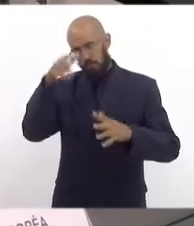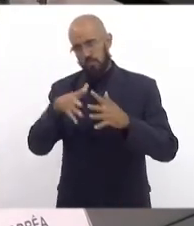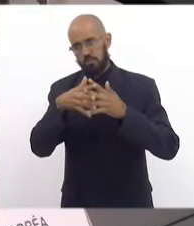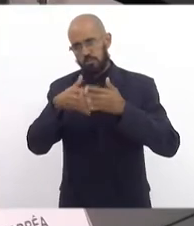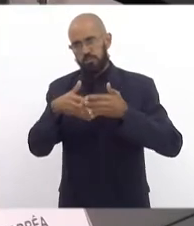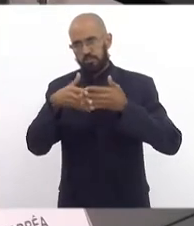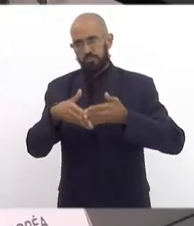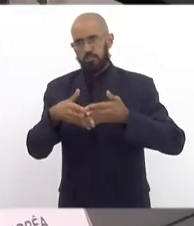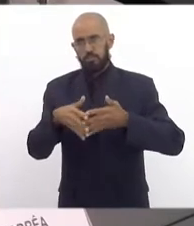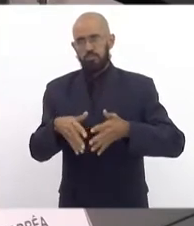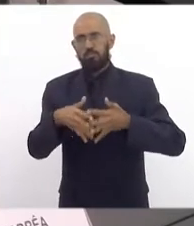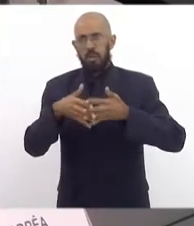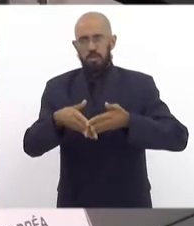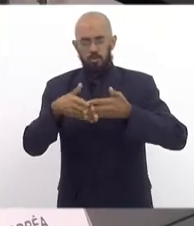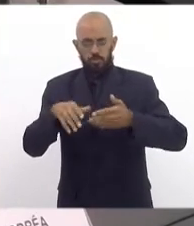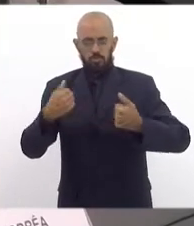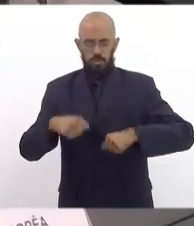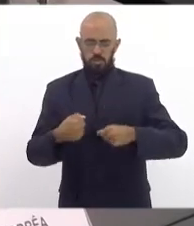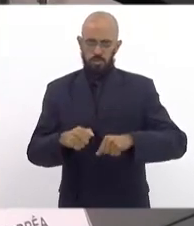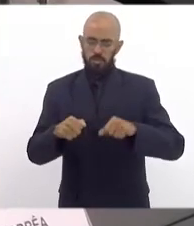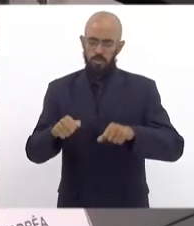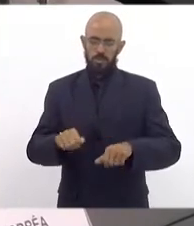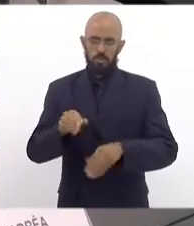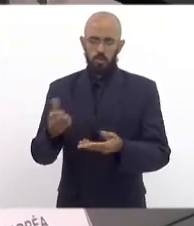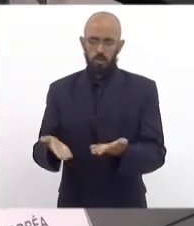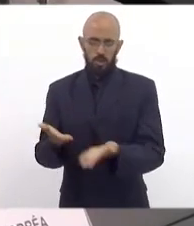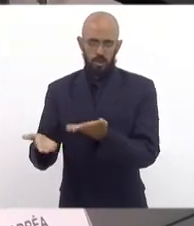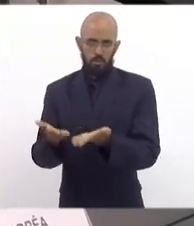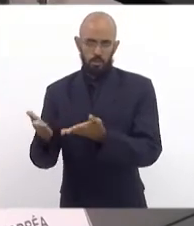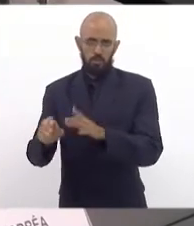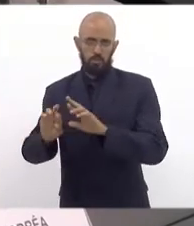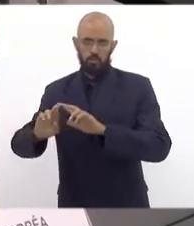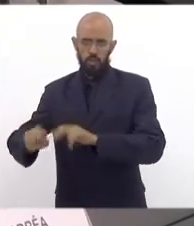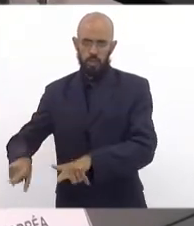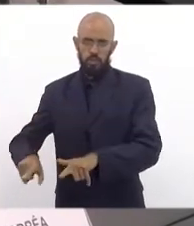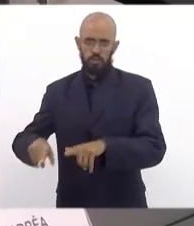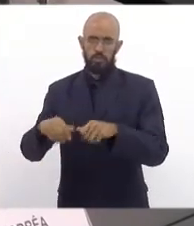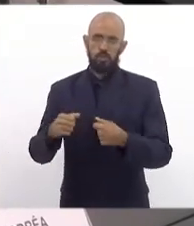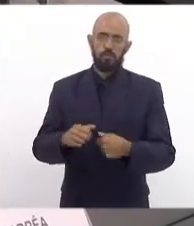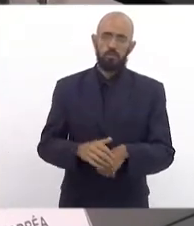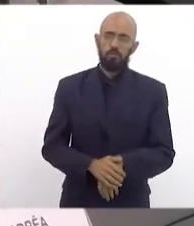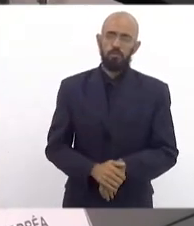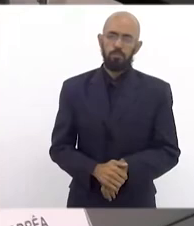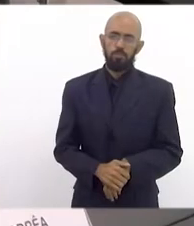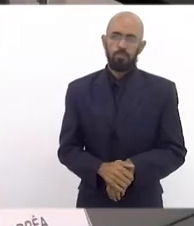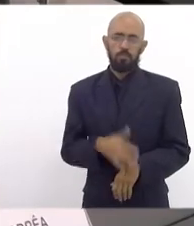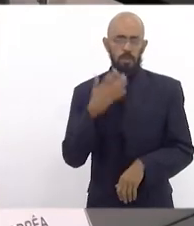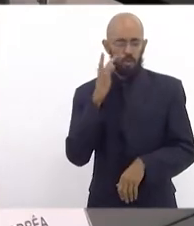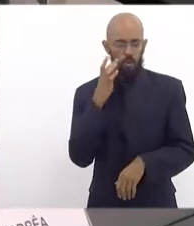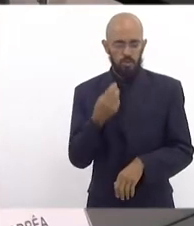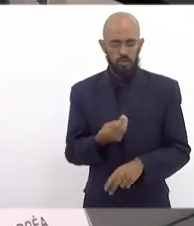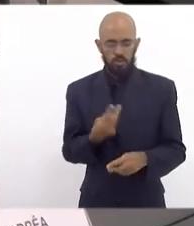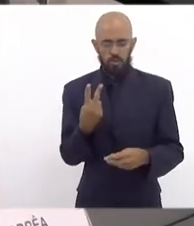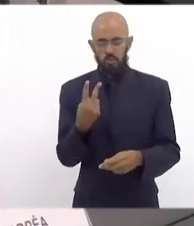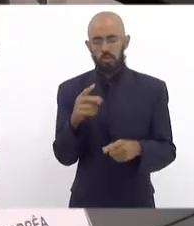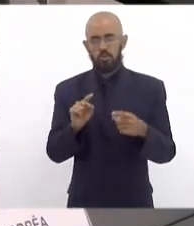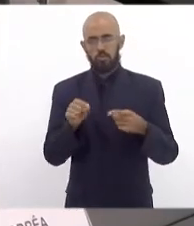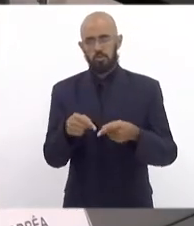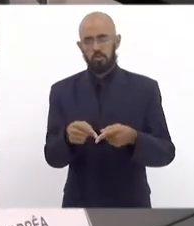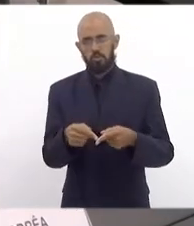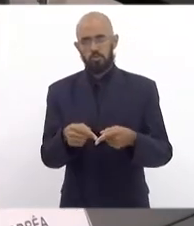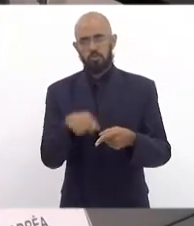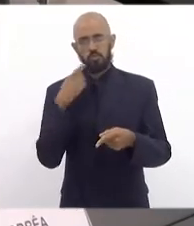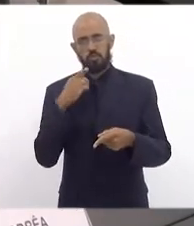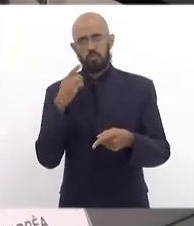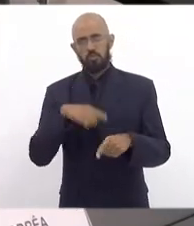Petrópolis merecem um tratamento diferenciado do Estado merece que a gente busque tá e eu acho que esses dois objetivos do deputado dos Paulo